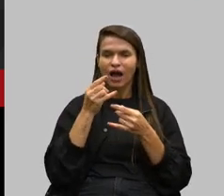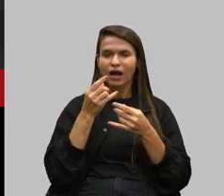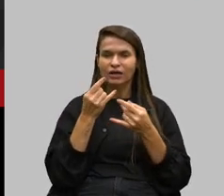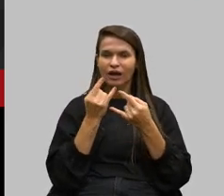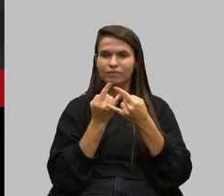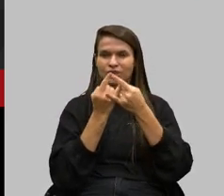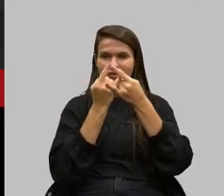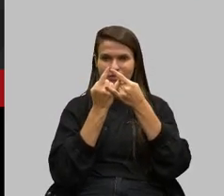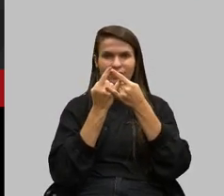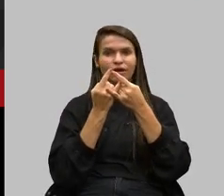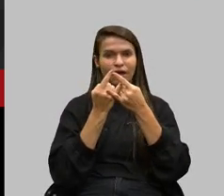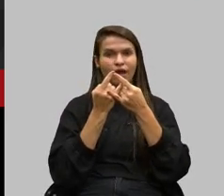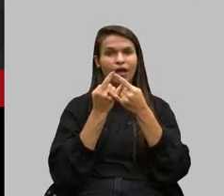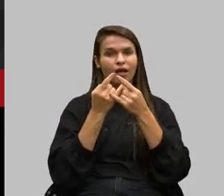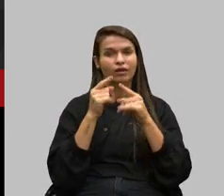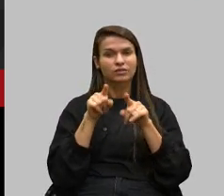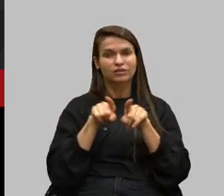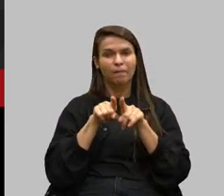de